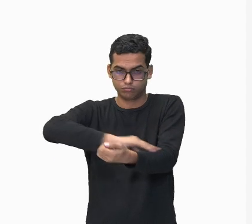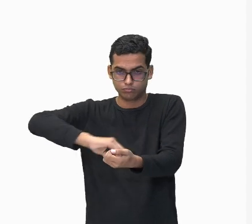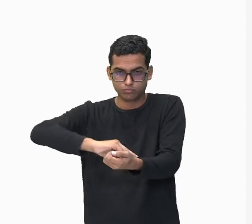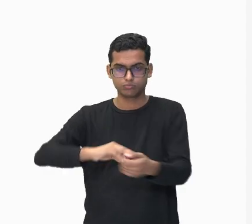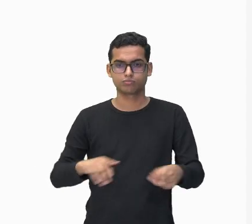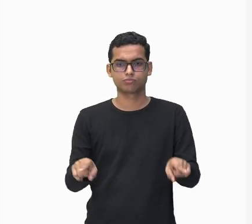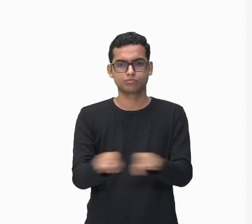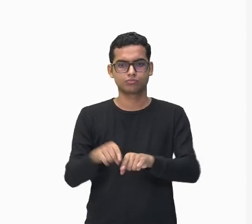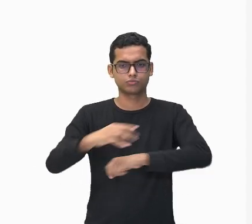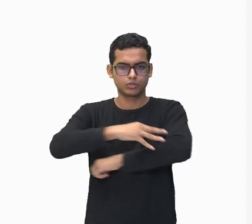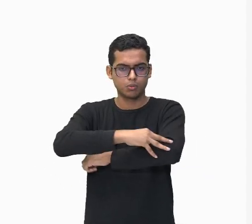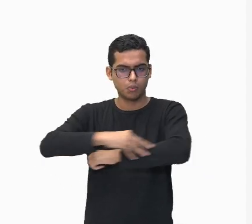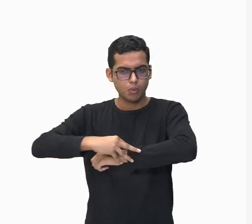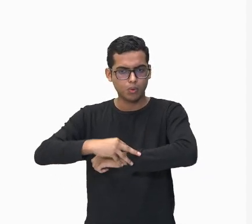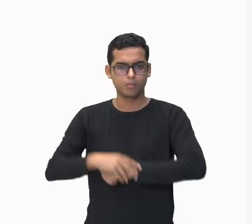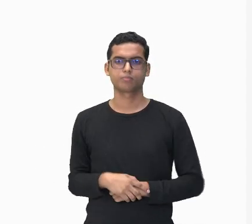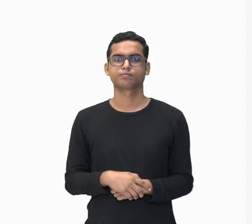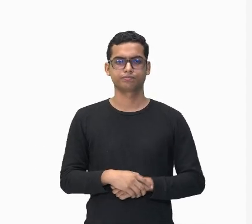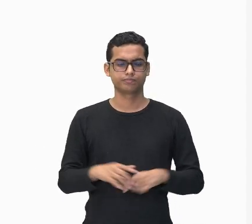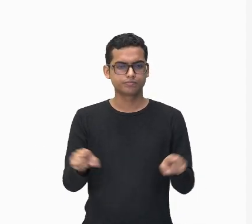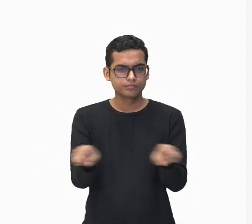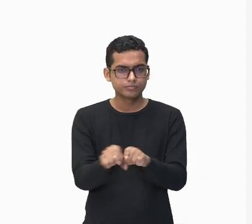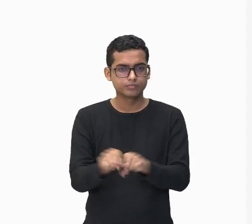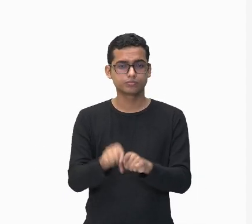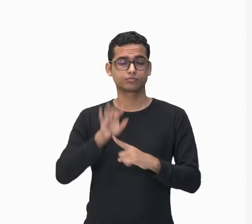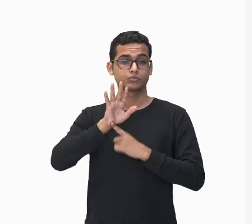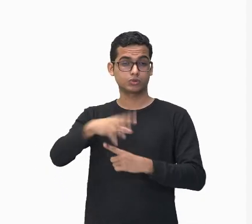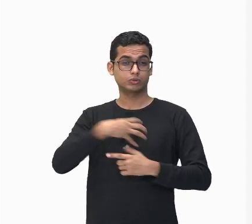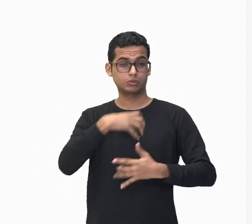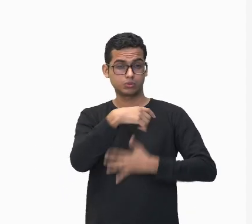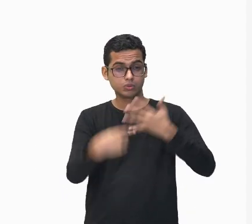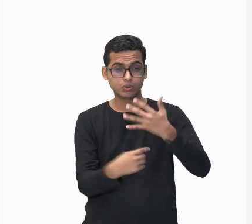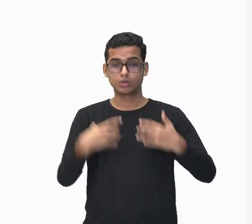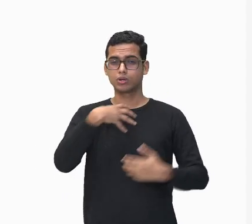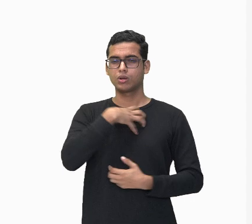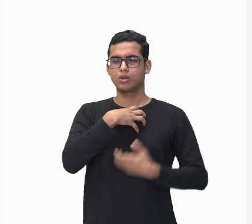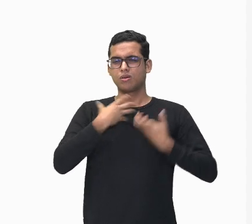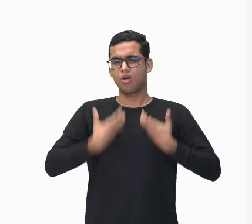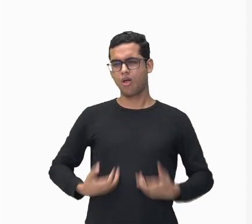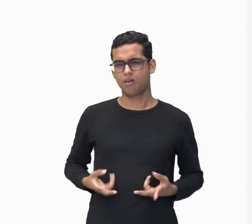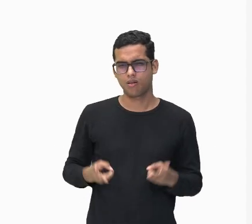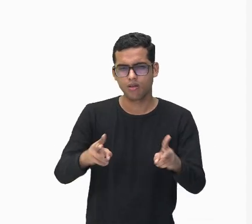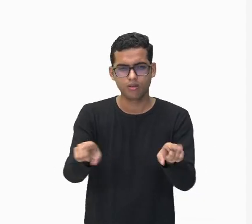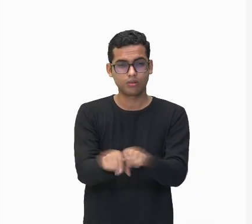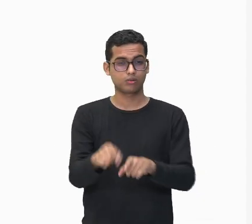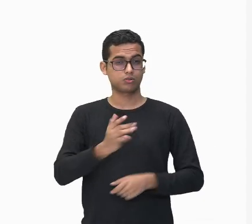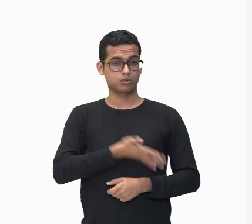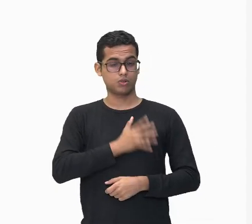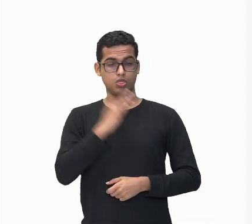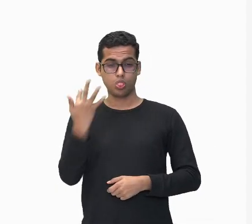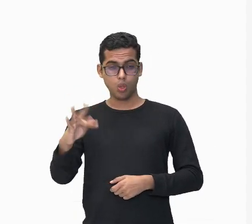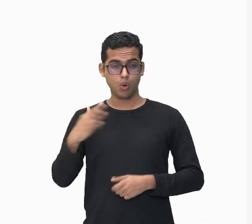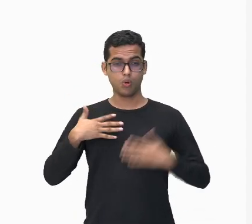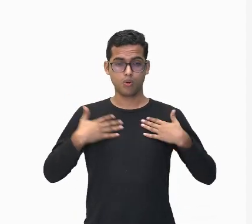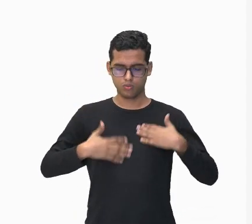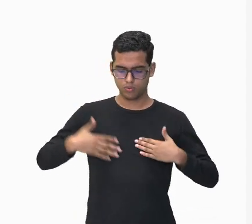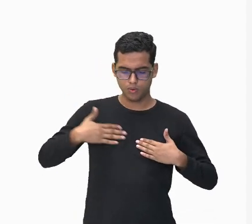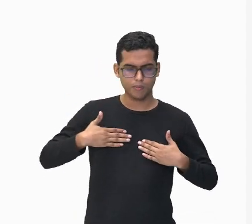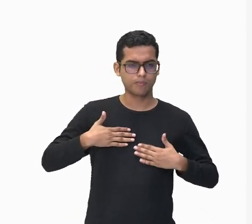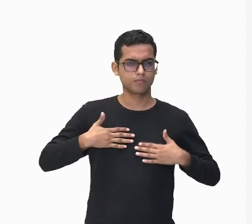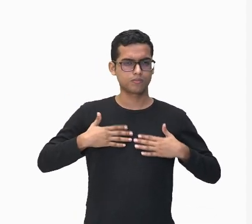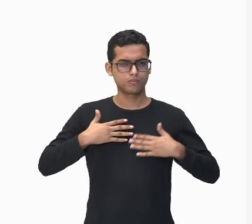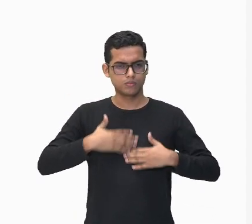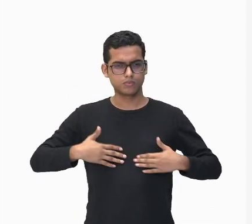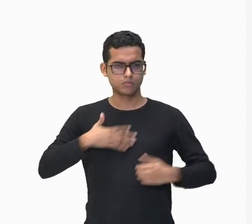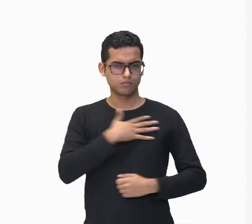cansaço excessivo, sem motivo aparente, dores no peito, mal súbito, né, enjoo, falta de ar, inchaço